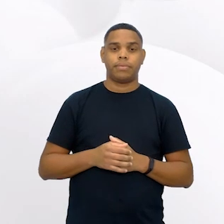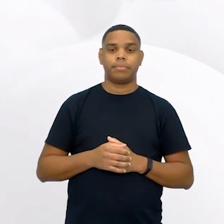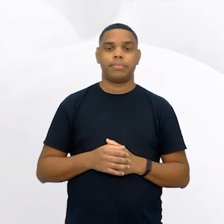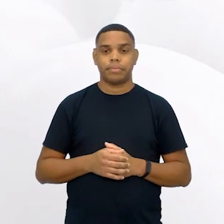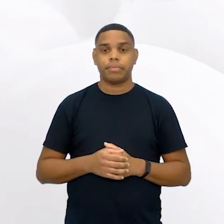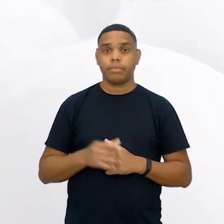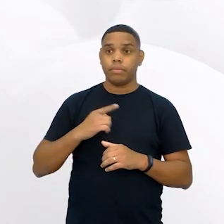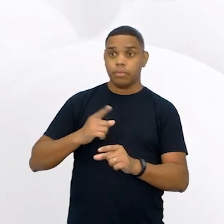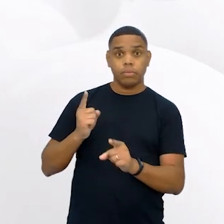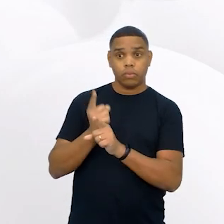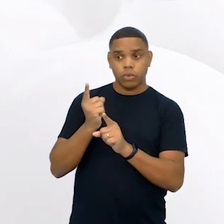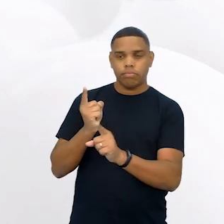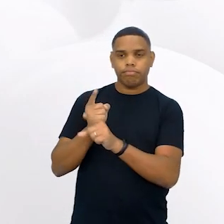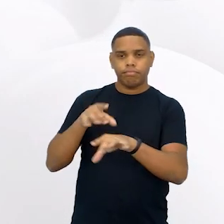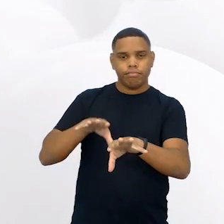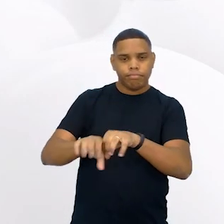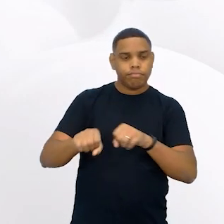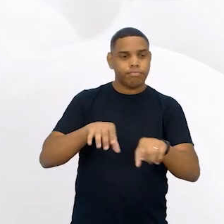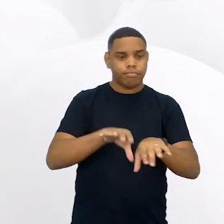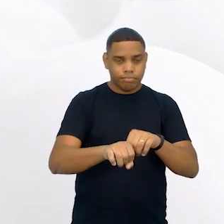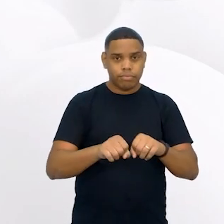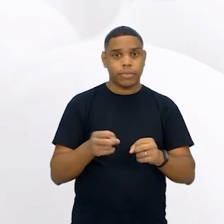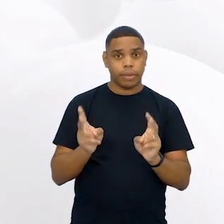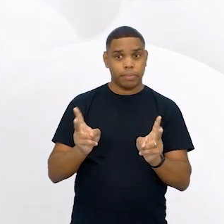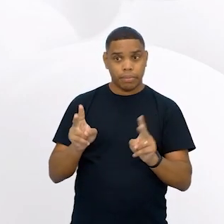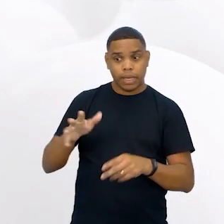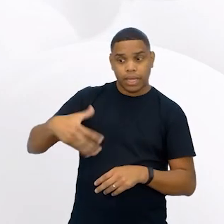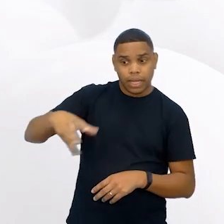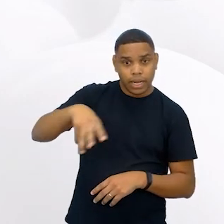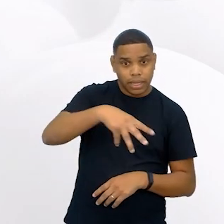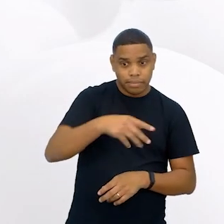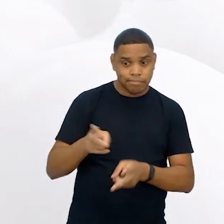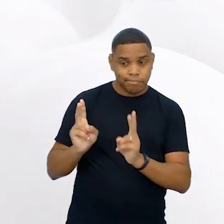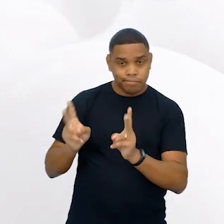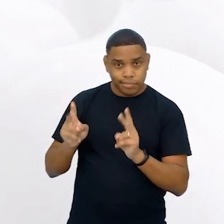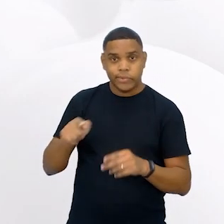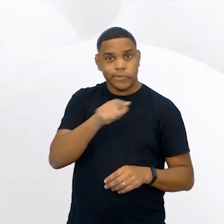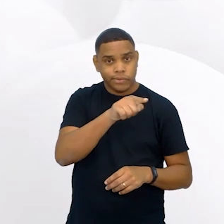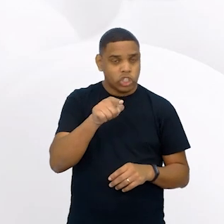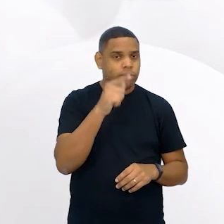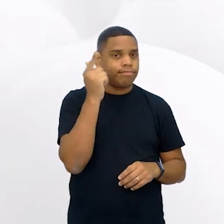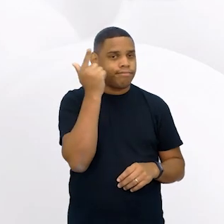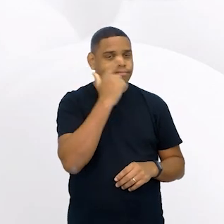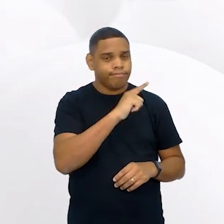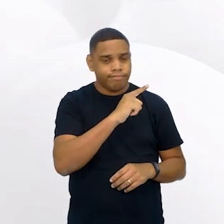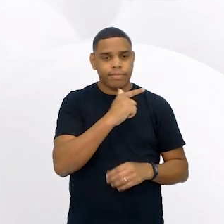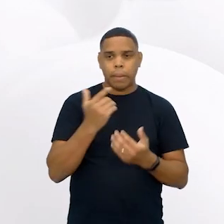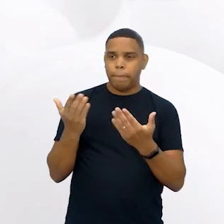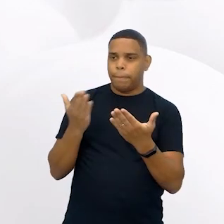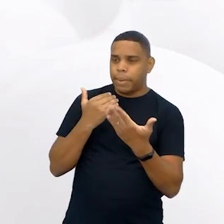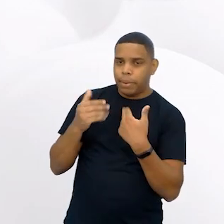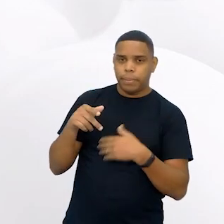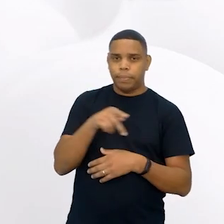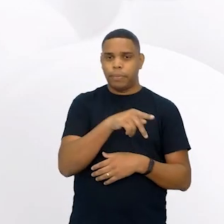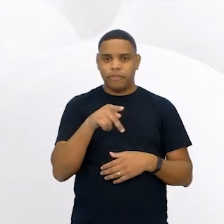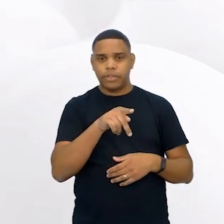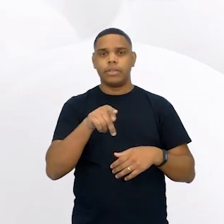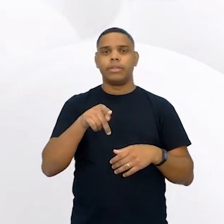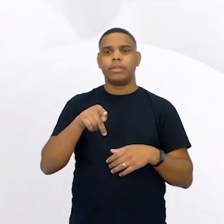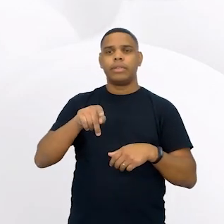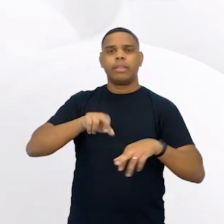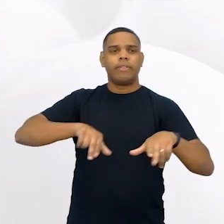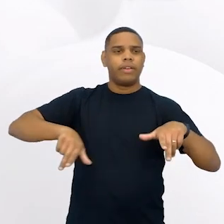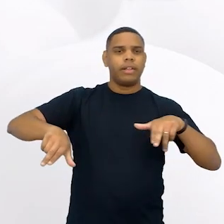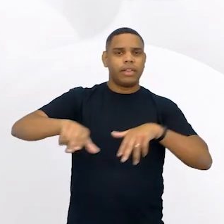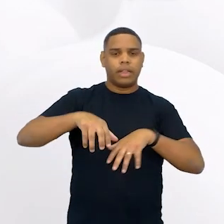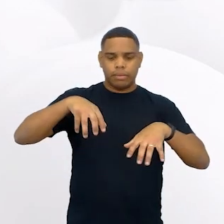tendo esses encontros formativos do mesmo componente e que vocês vão conseguir aí conversar com professores de diferentes